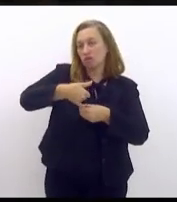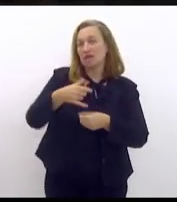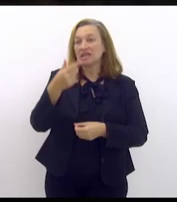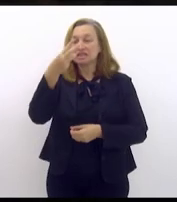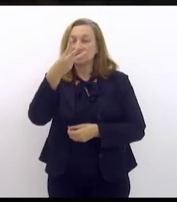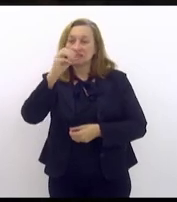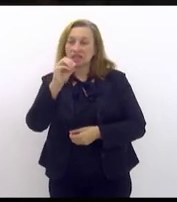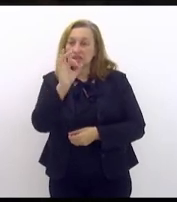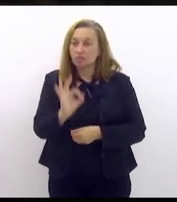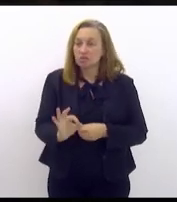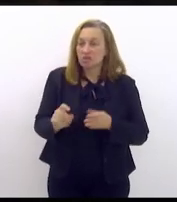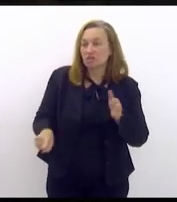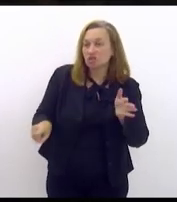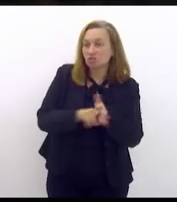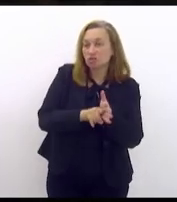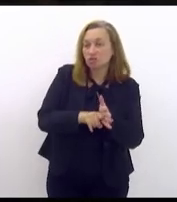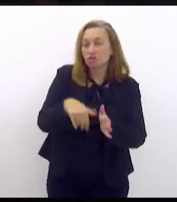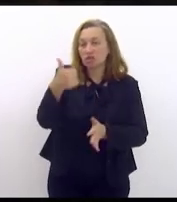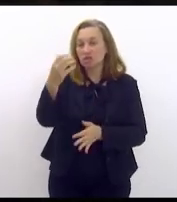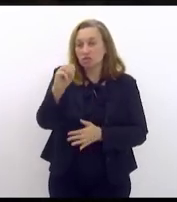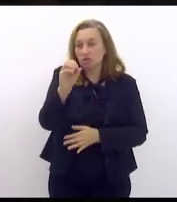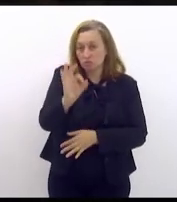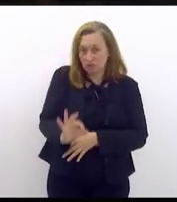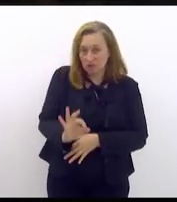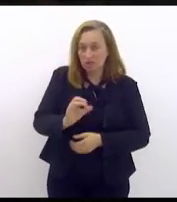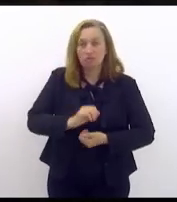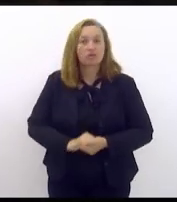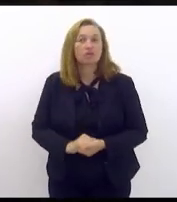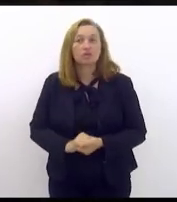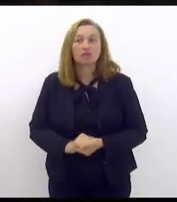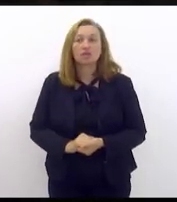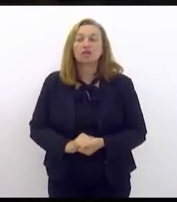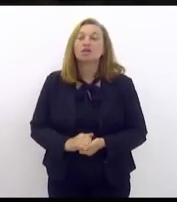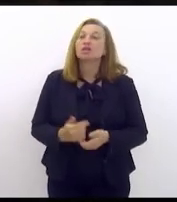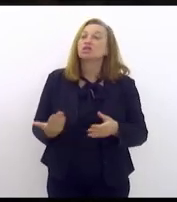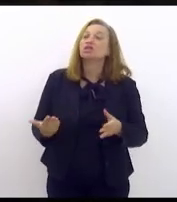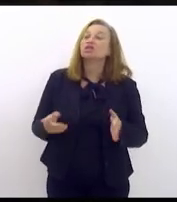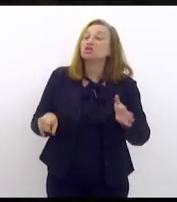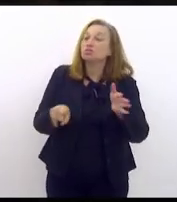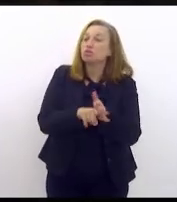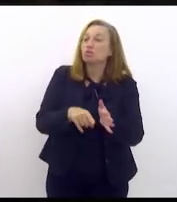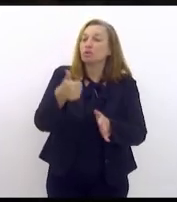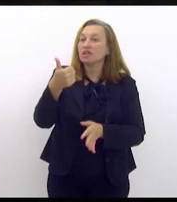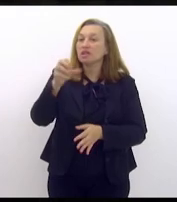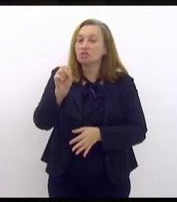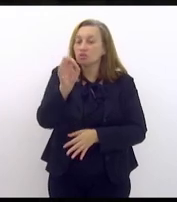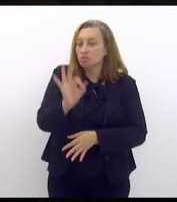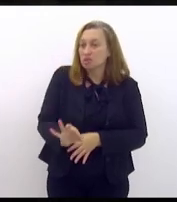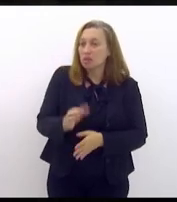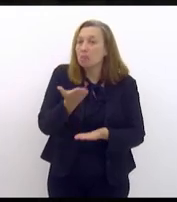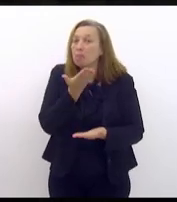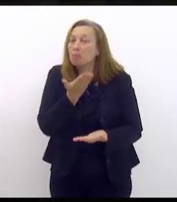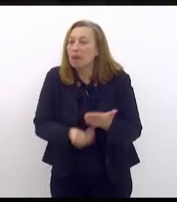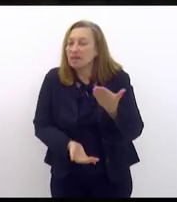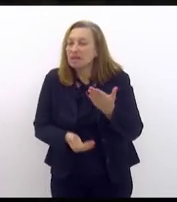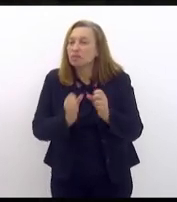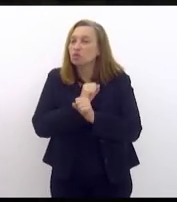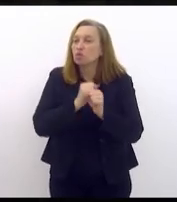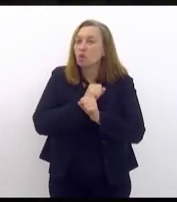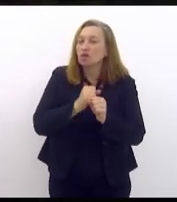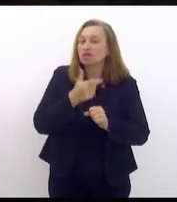30%, reduziu para 18%. Reduzindo para 18%, nós perdemos no ano